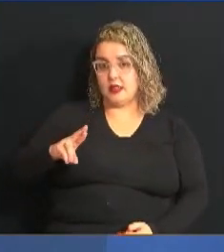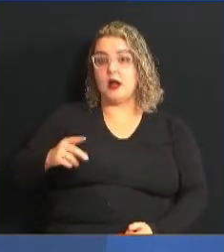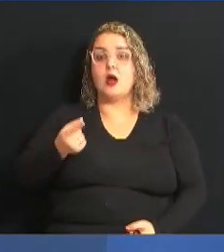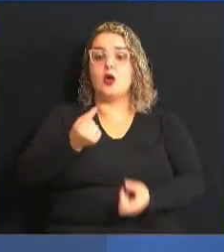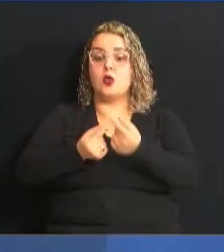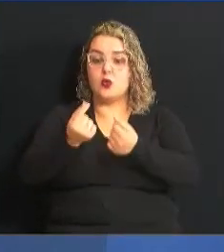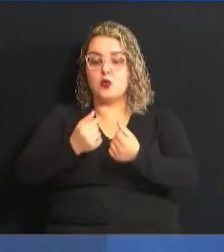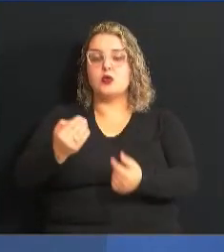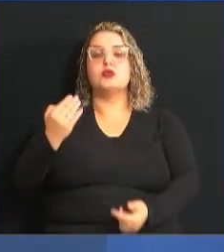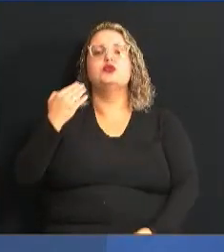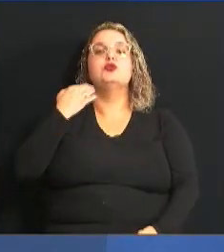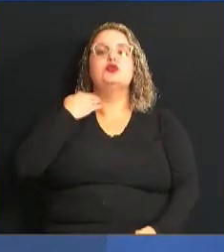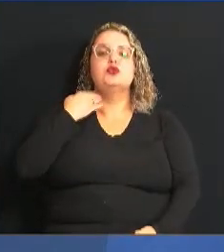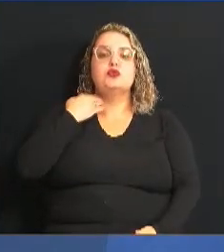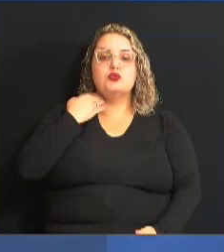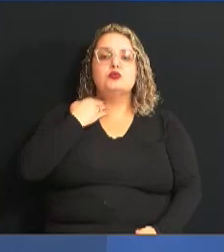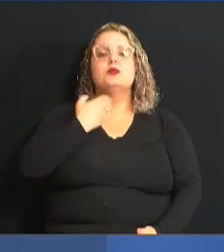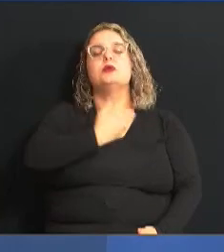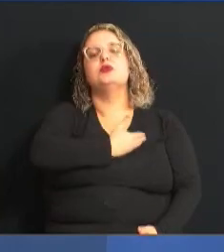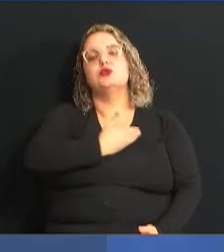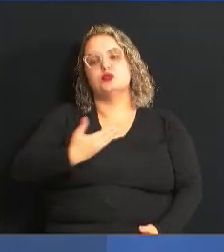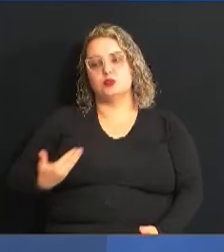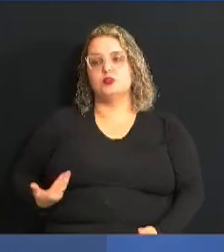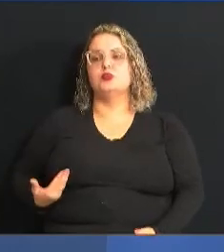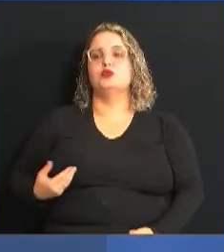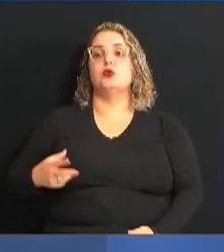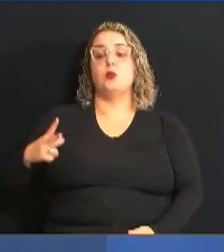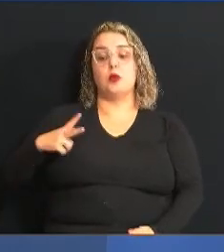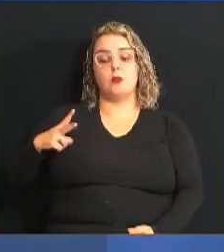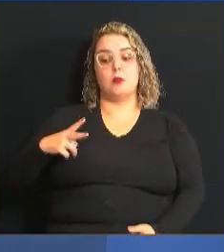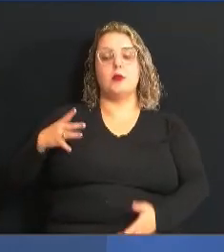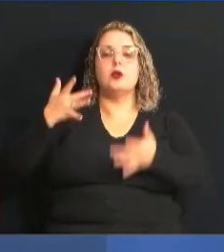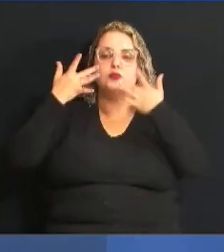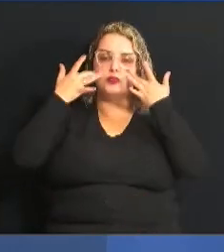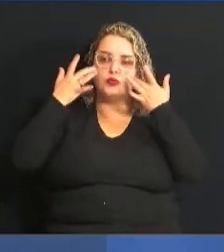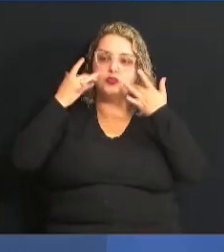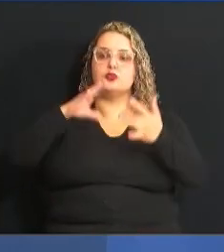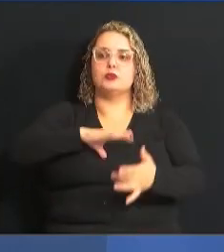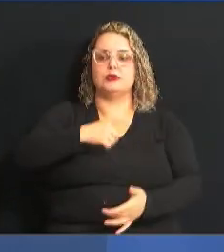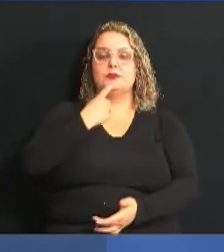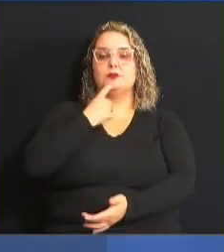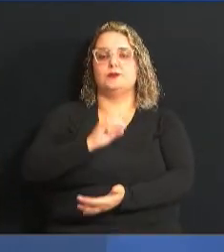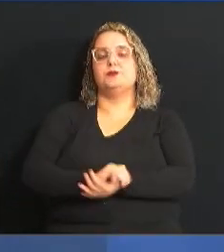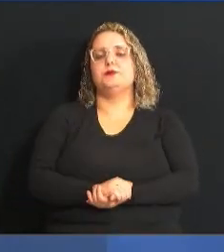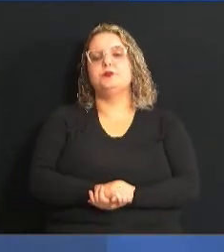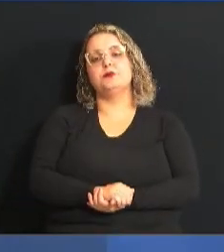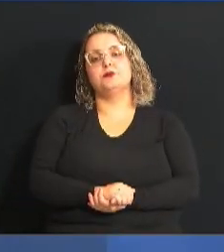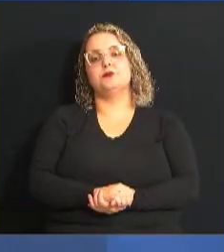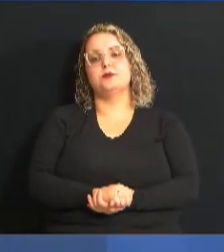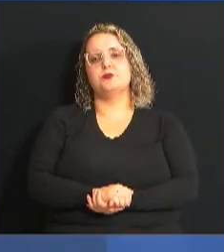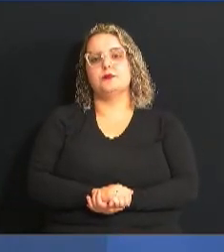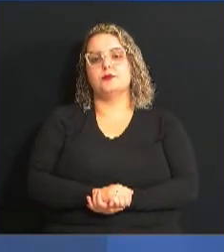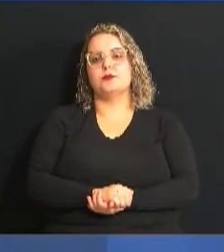parlamentar solicita estudo para a privatização dos teatros municipais.